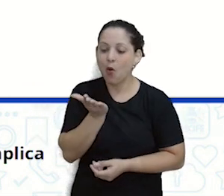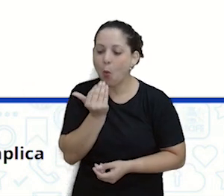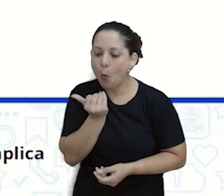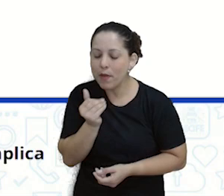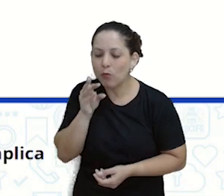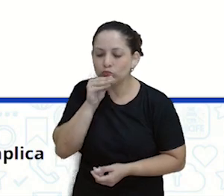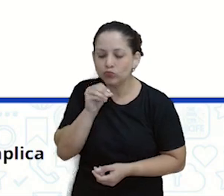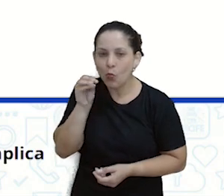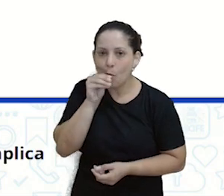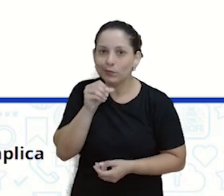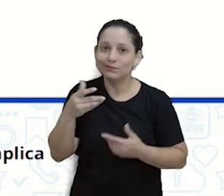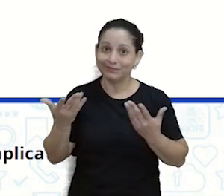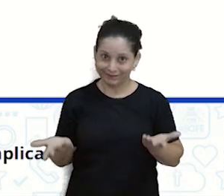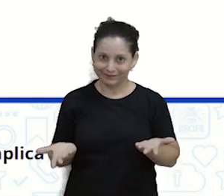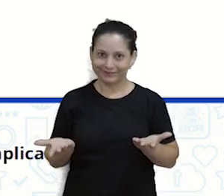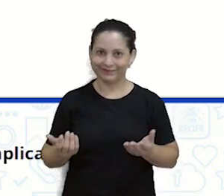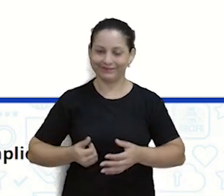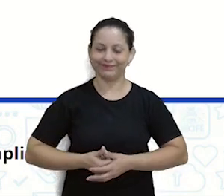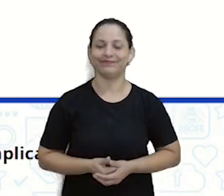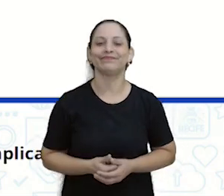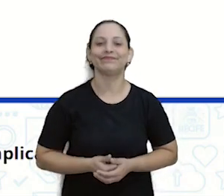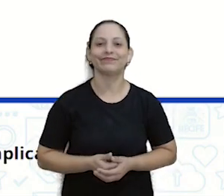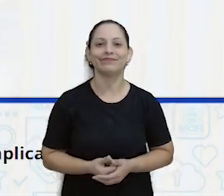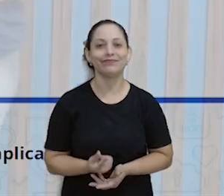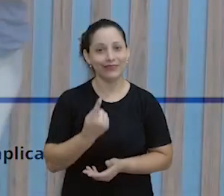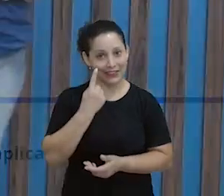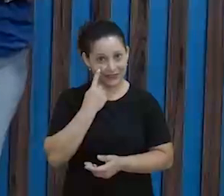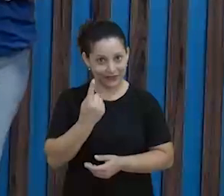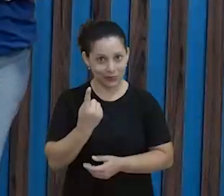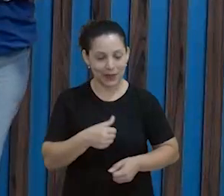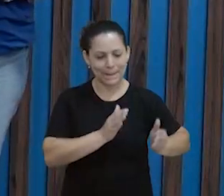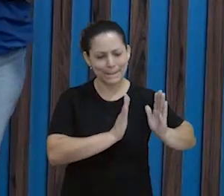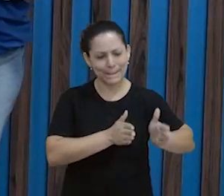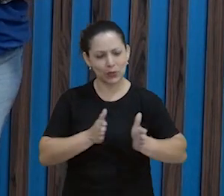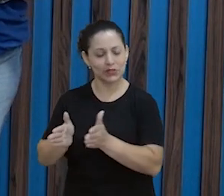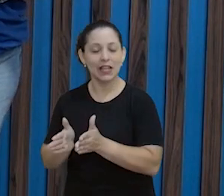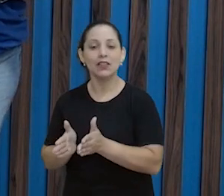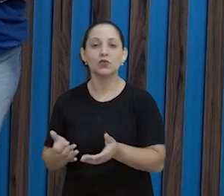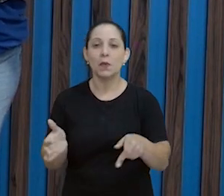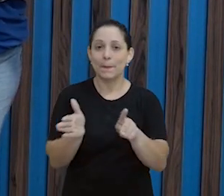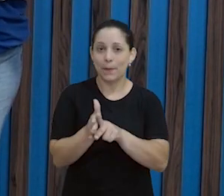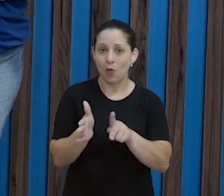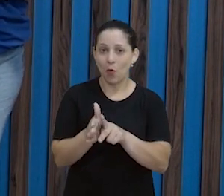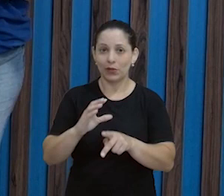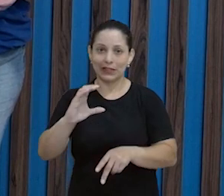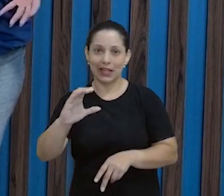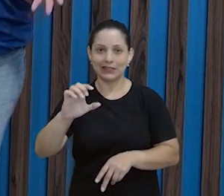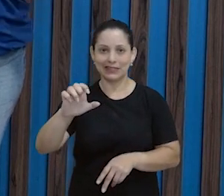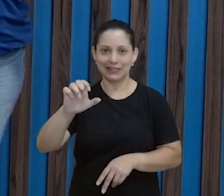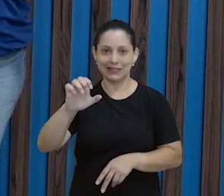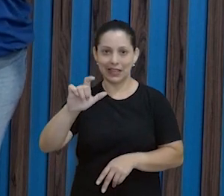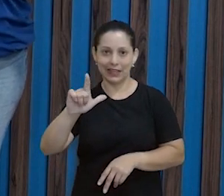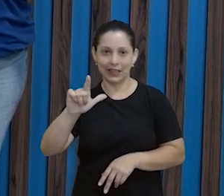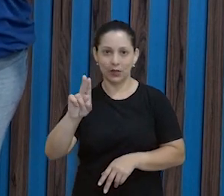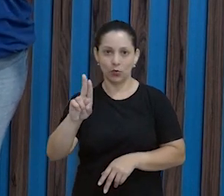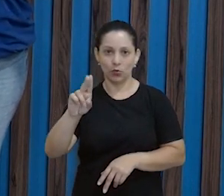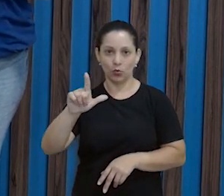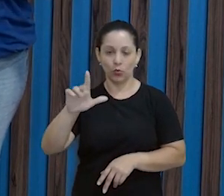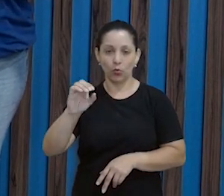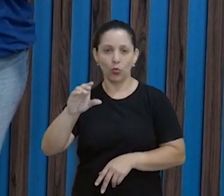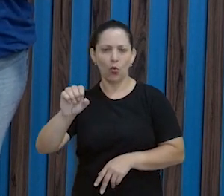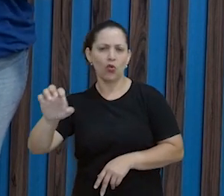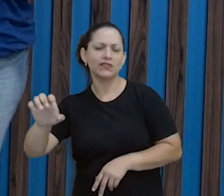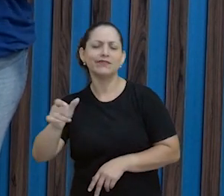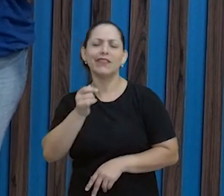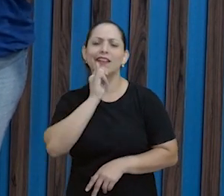exemplo. Olha aí, tá vendo? Processo de digestão da celulose. Então, quando os ruminantes se